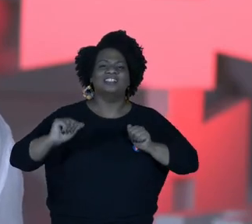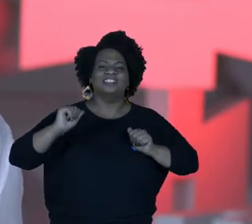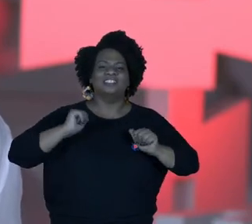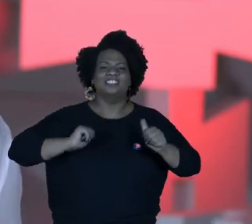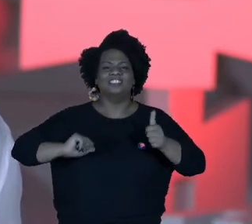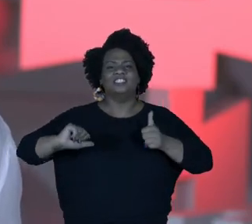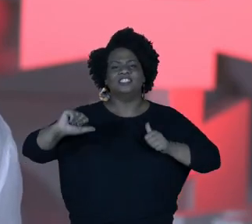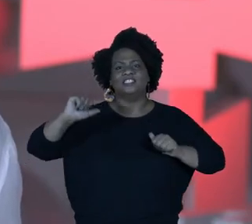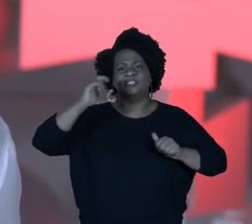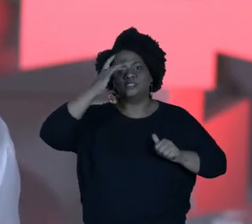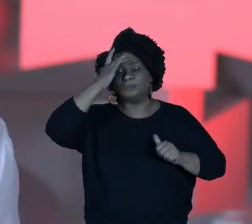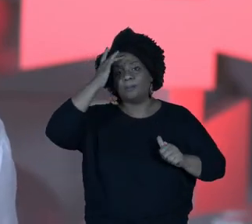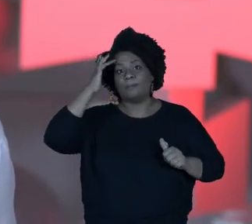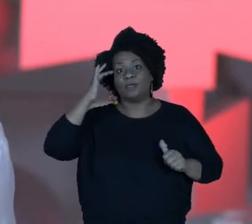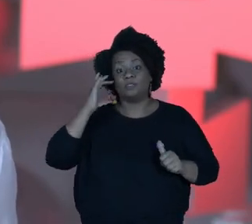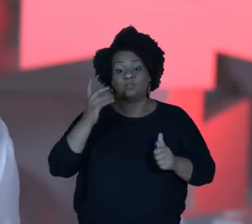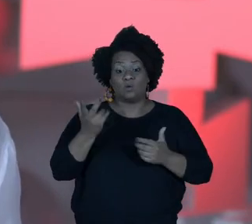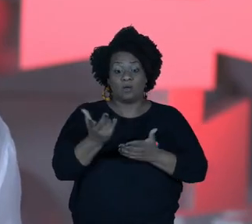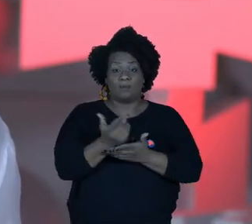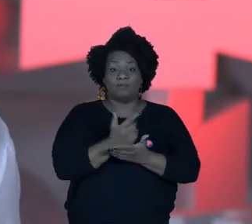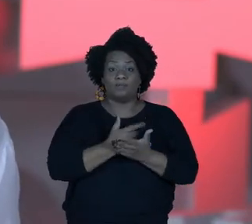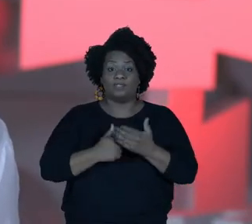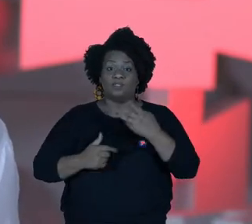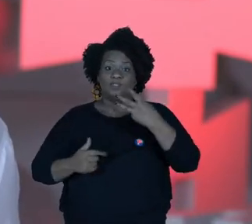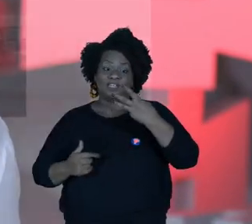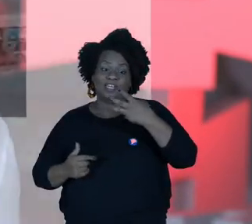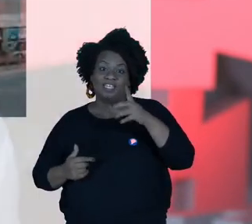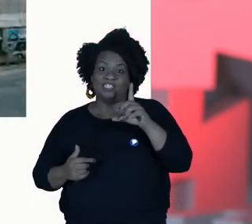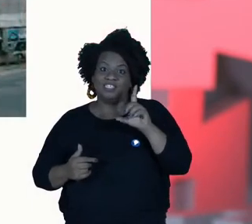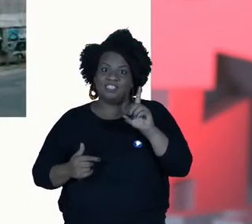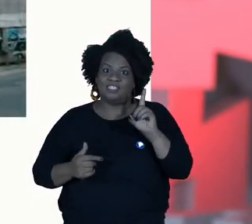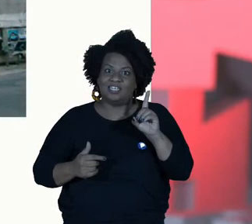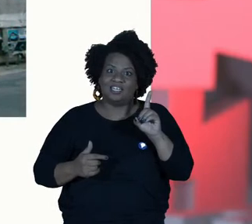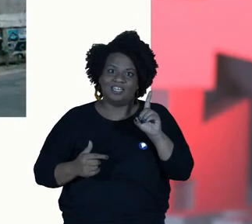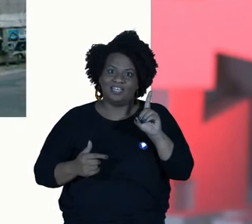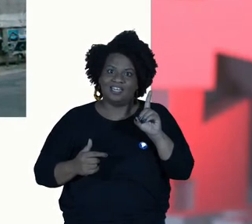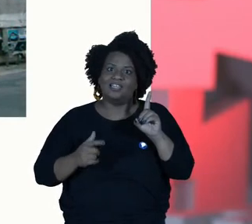numa pintura chamada 3D, aqui é um mural de cobra em Belém.